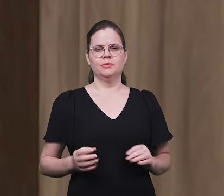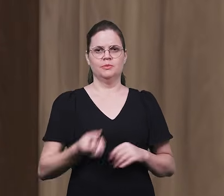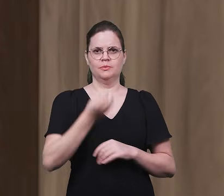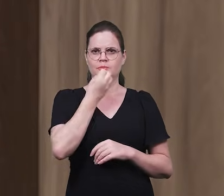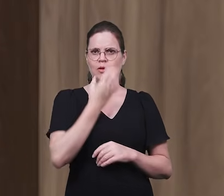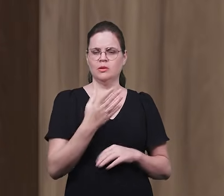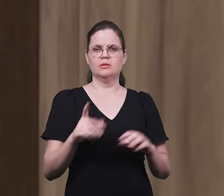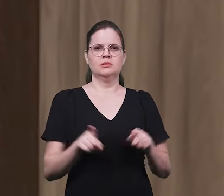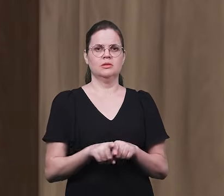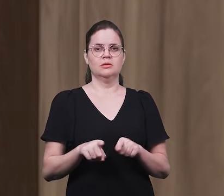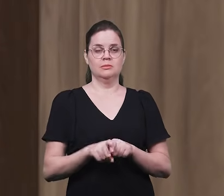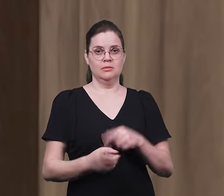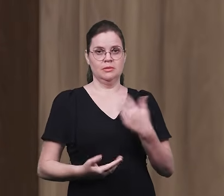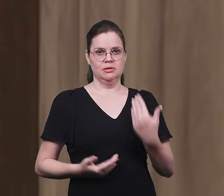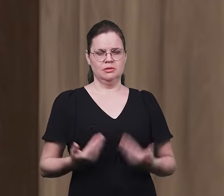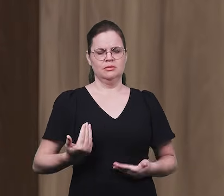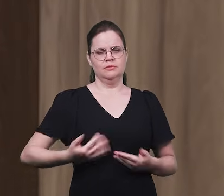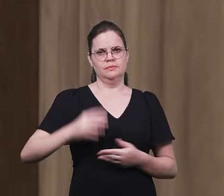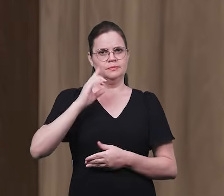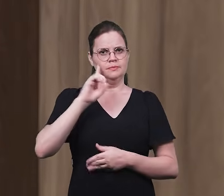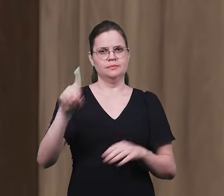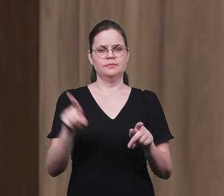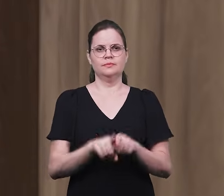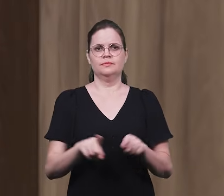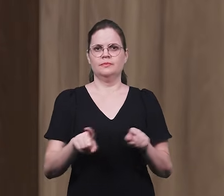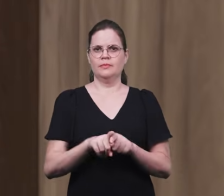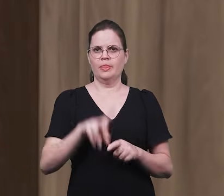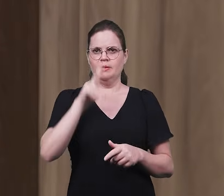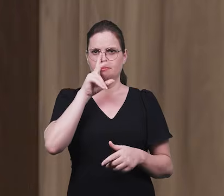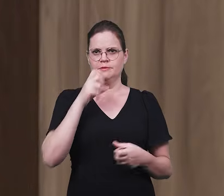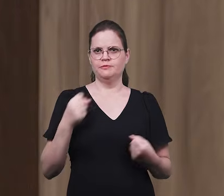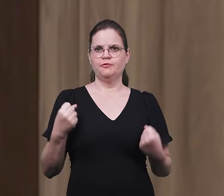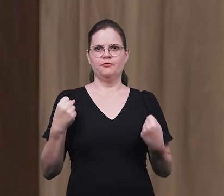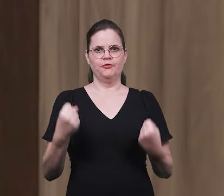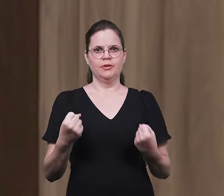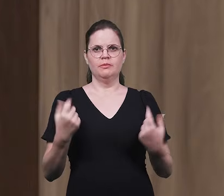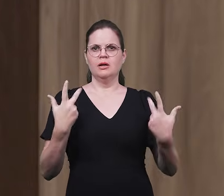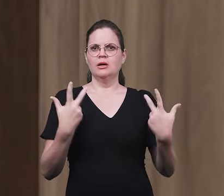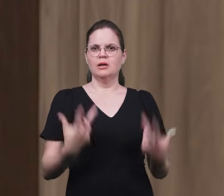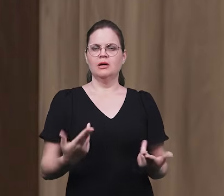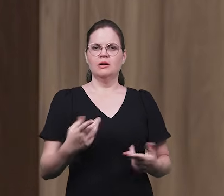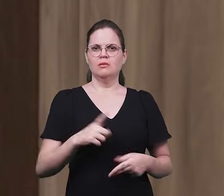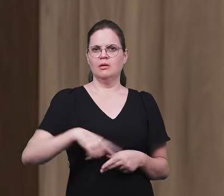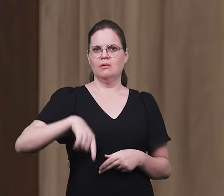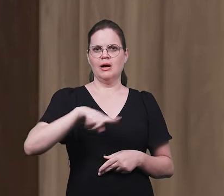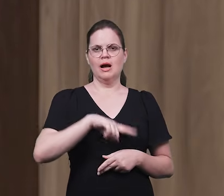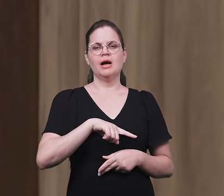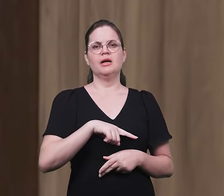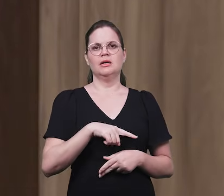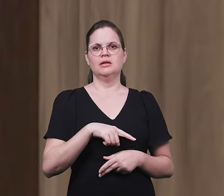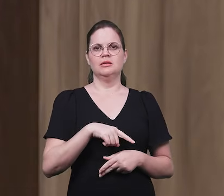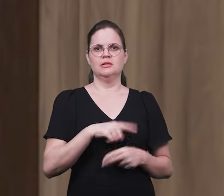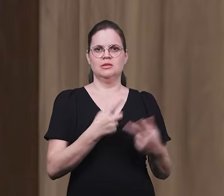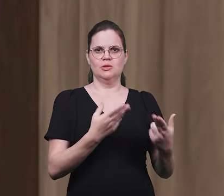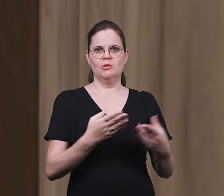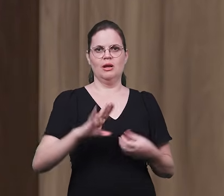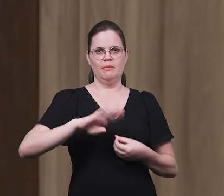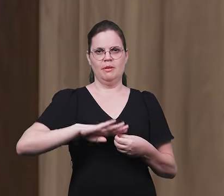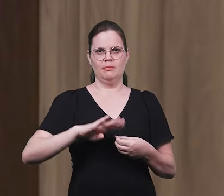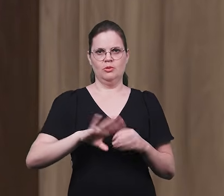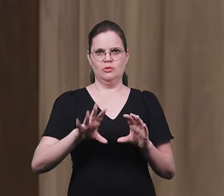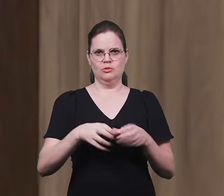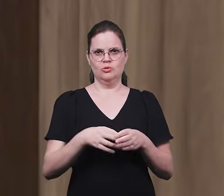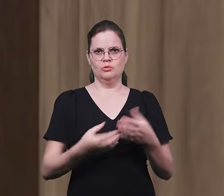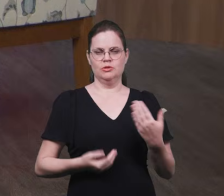de Deus, tão servos de Deus, tão firmes como aqueles jovens que entraram ali na